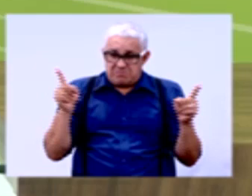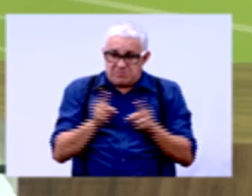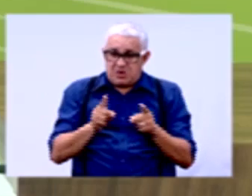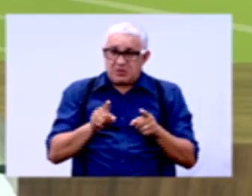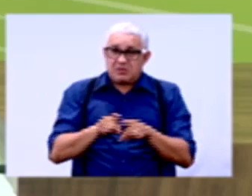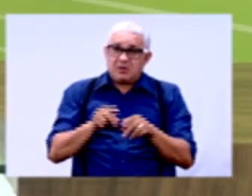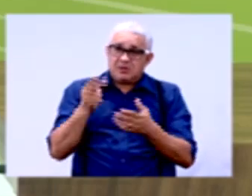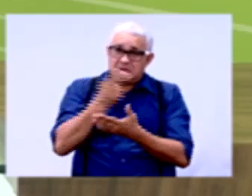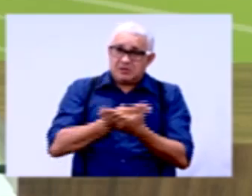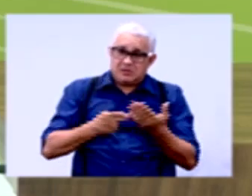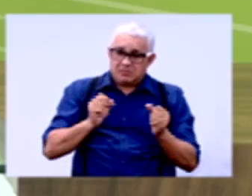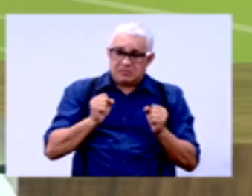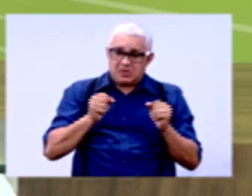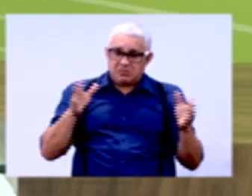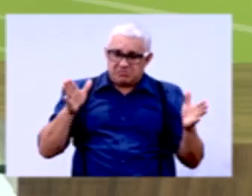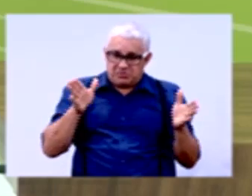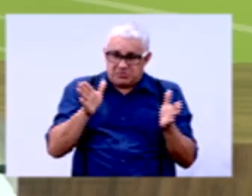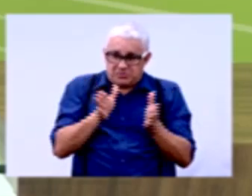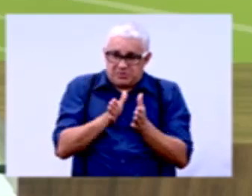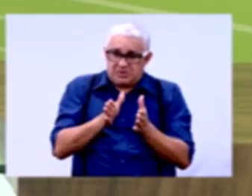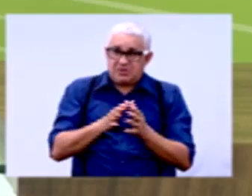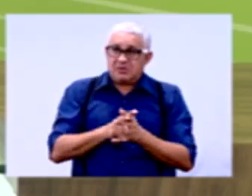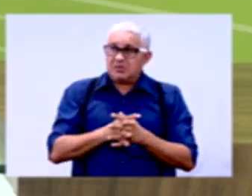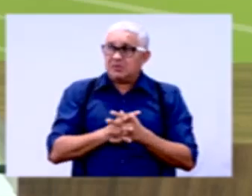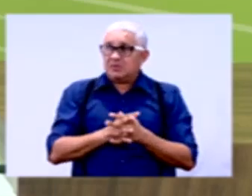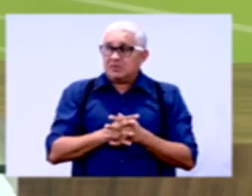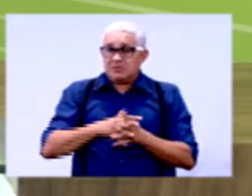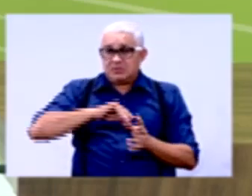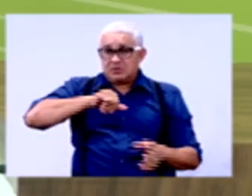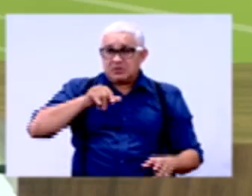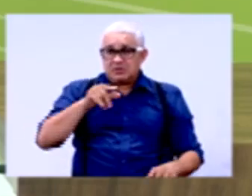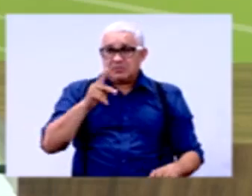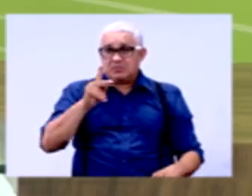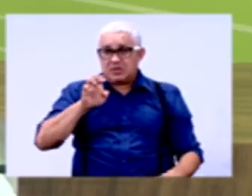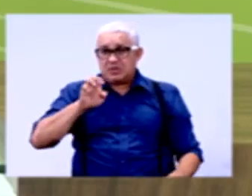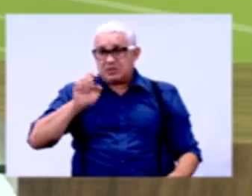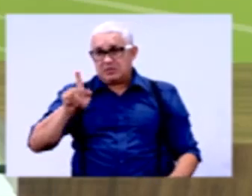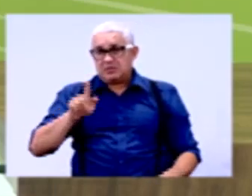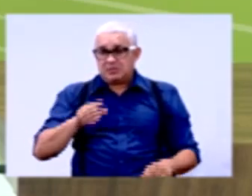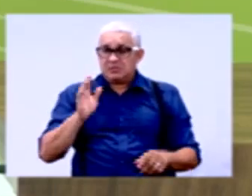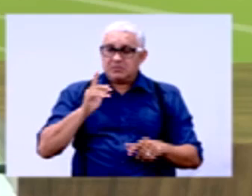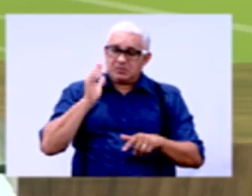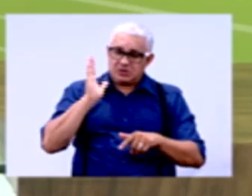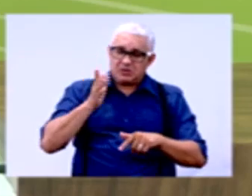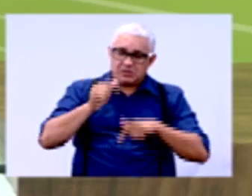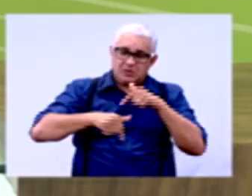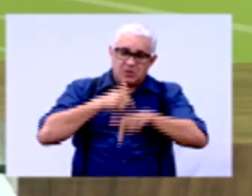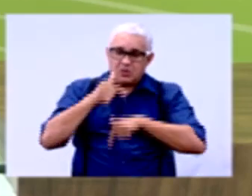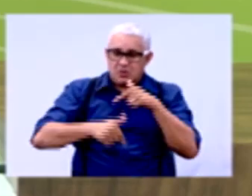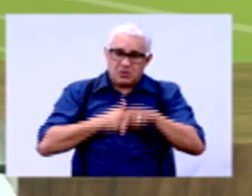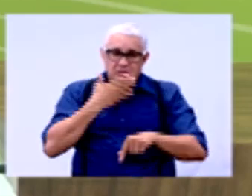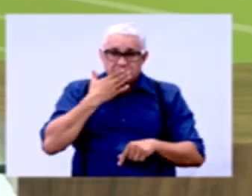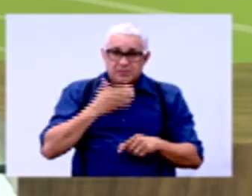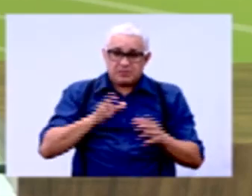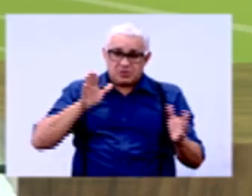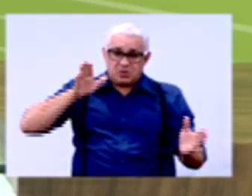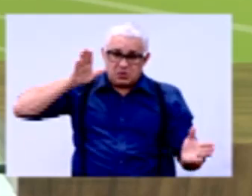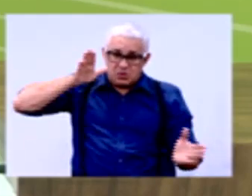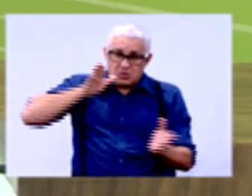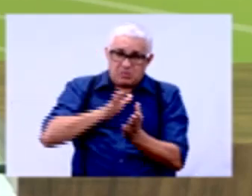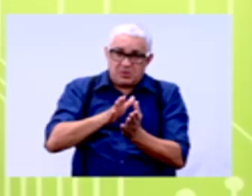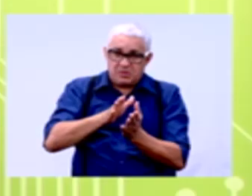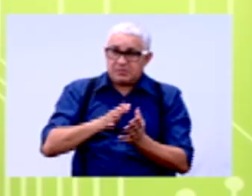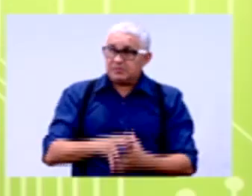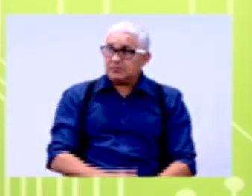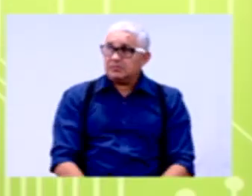pode fazer muito bem isso. Os formatos JPEG, por aí, já trabalham com esse tipo de compressão.